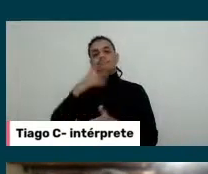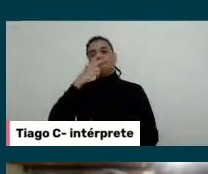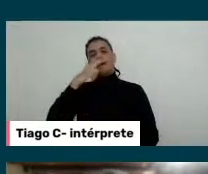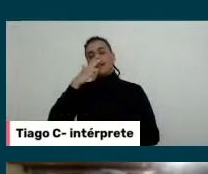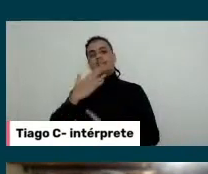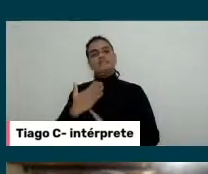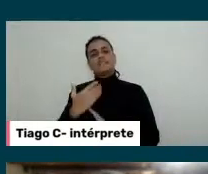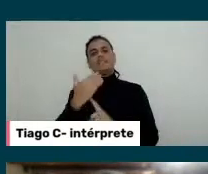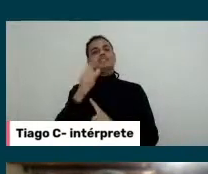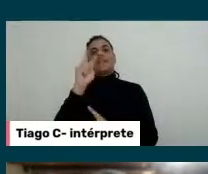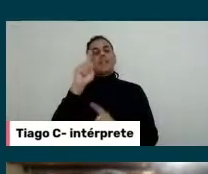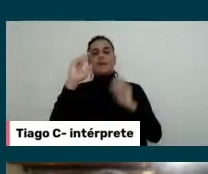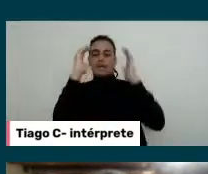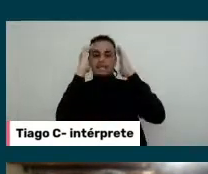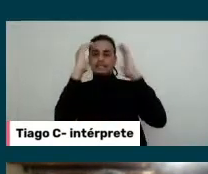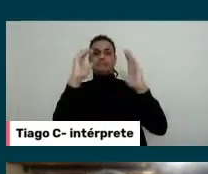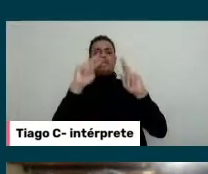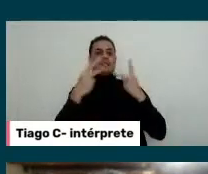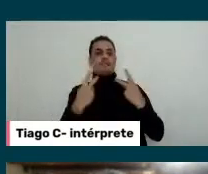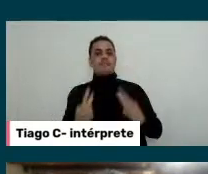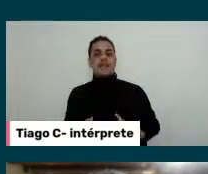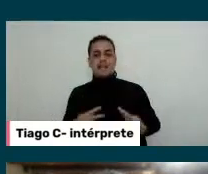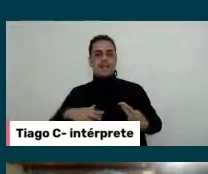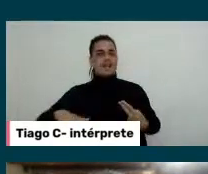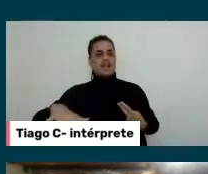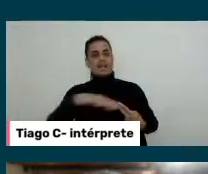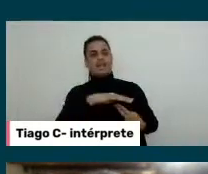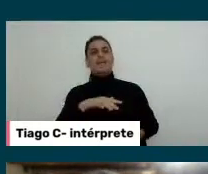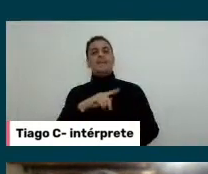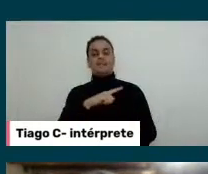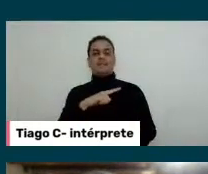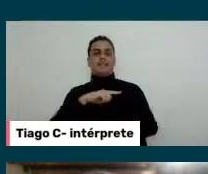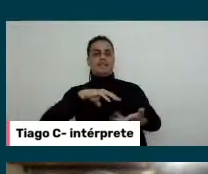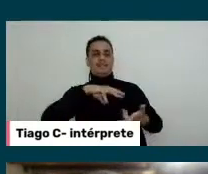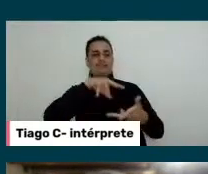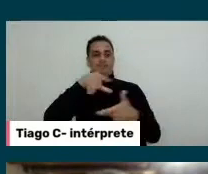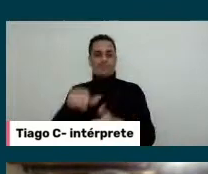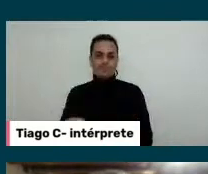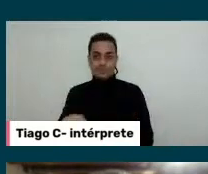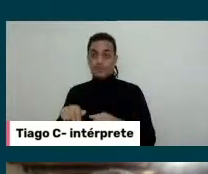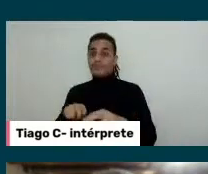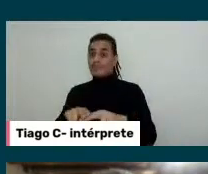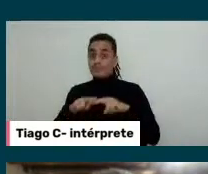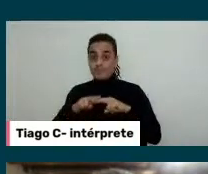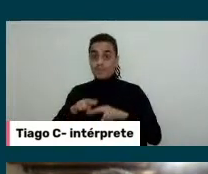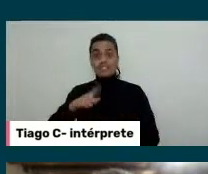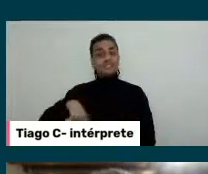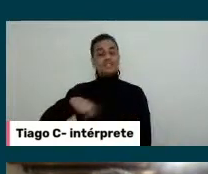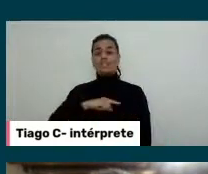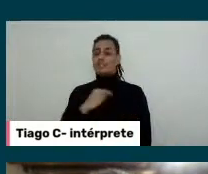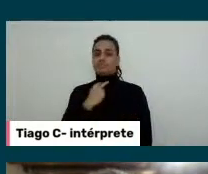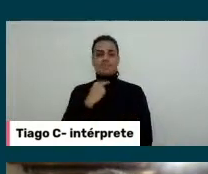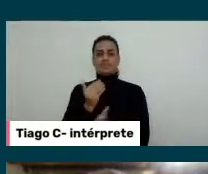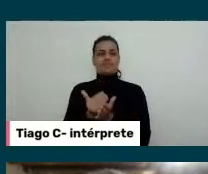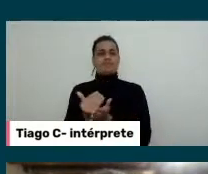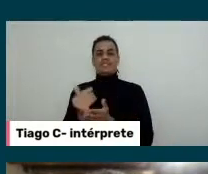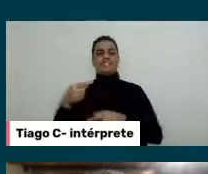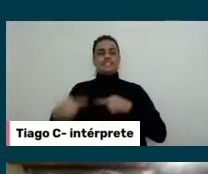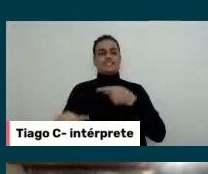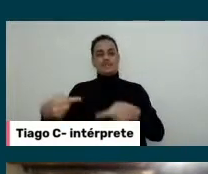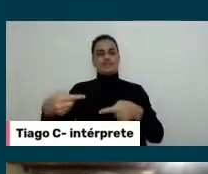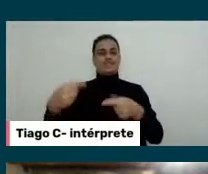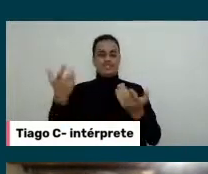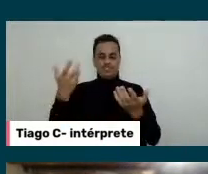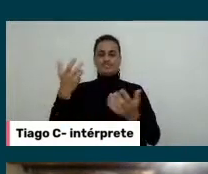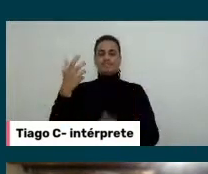as humanidades que temos nesse mundo. Por isso que a gente não pode começar uma conversa sobre inteligência artificial como